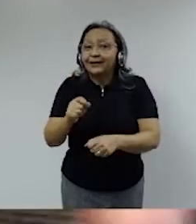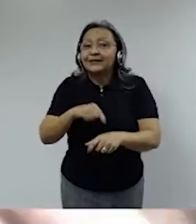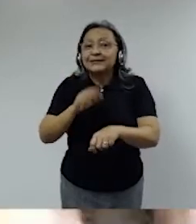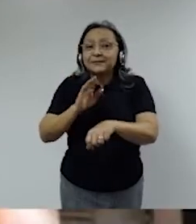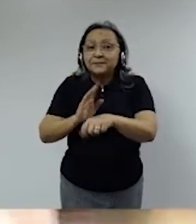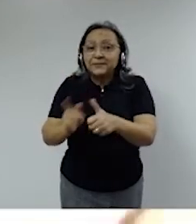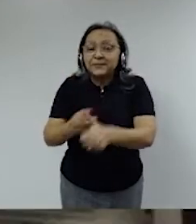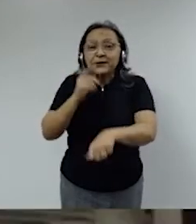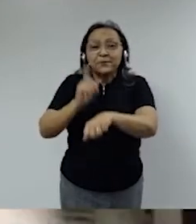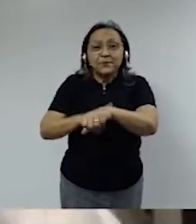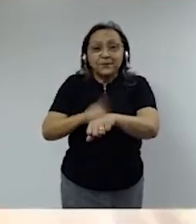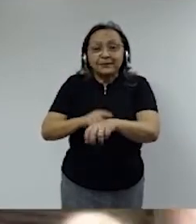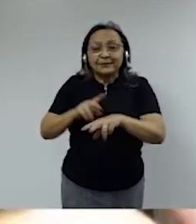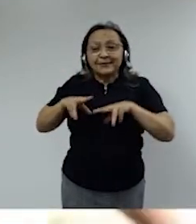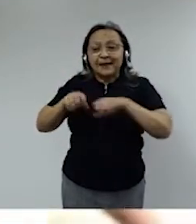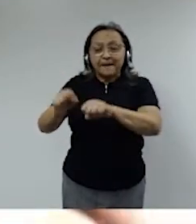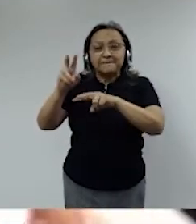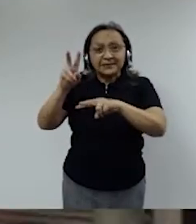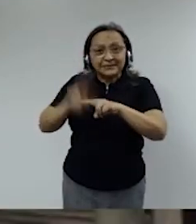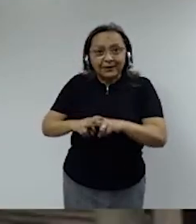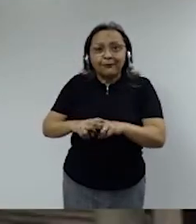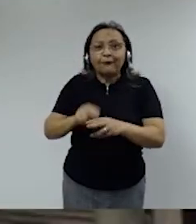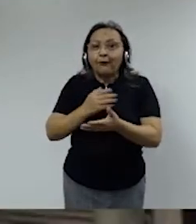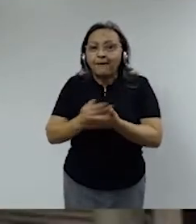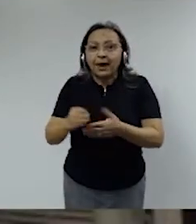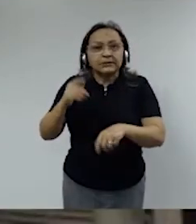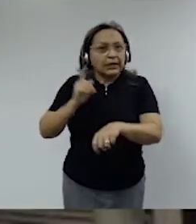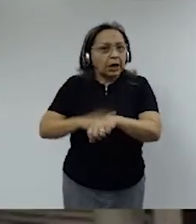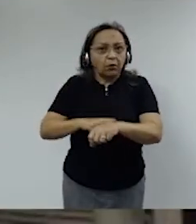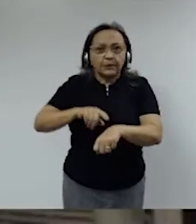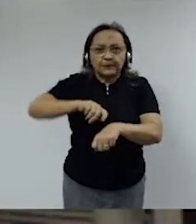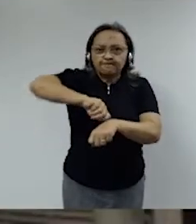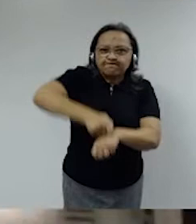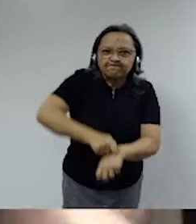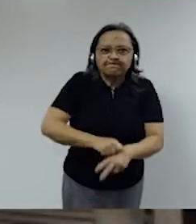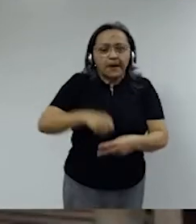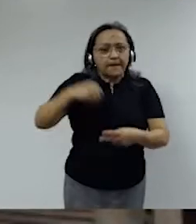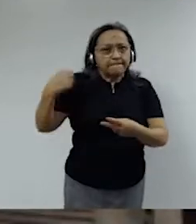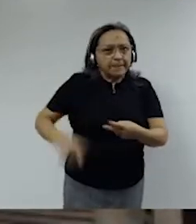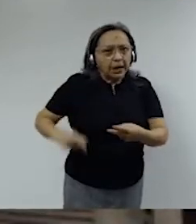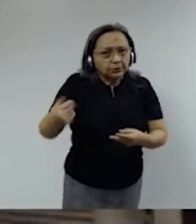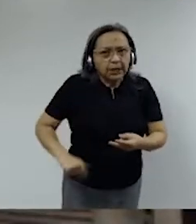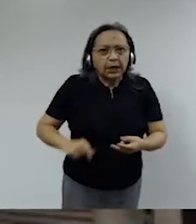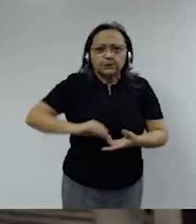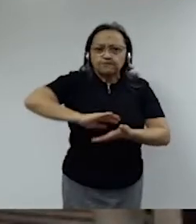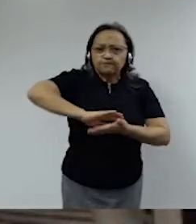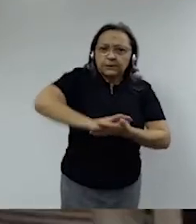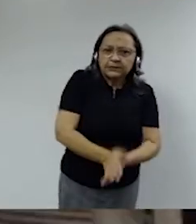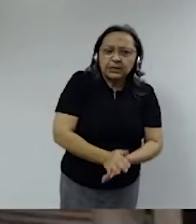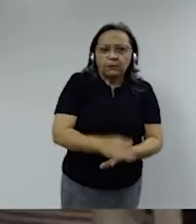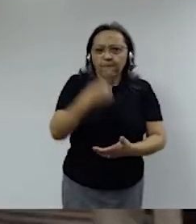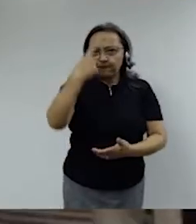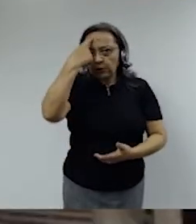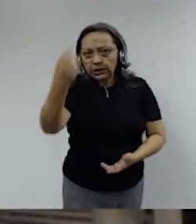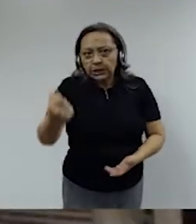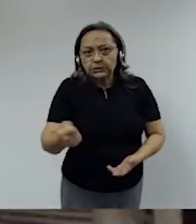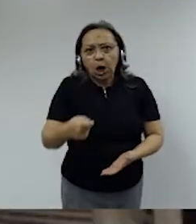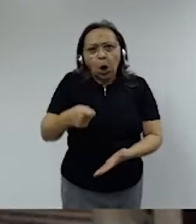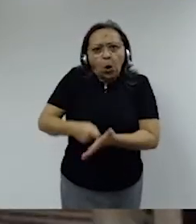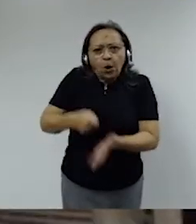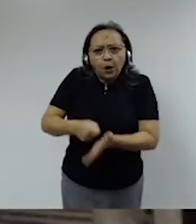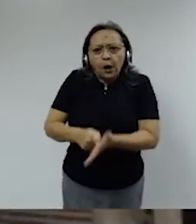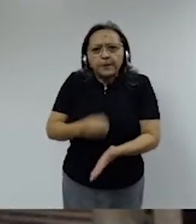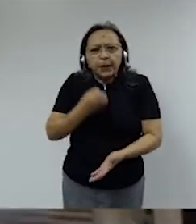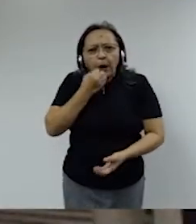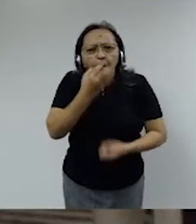os arbítrios, acontecerem os maus-tratos, acontecerem as agressões, forçar a confessar,